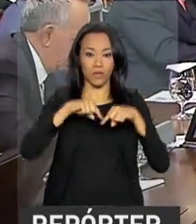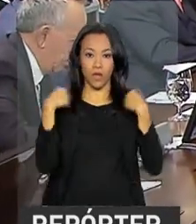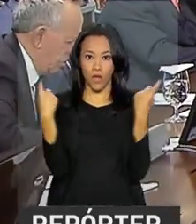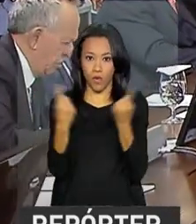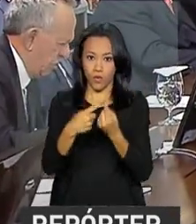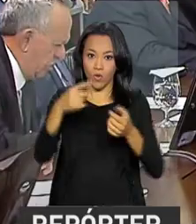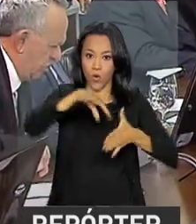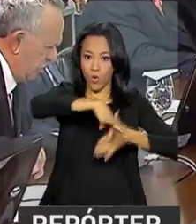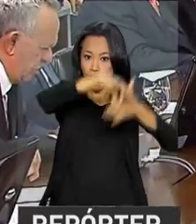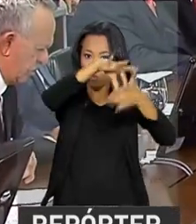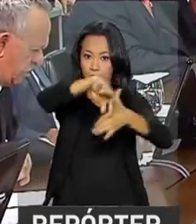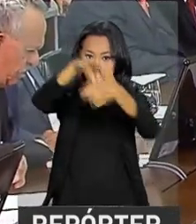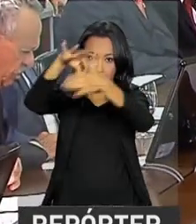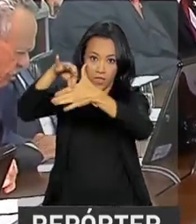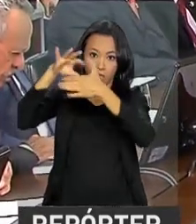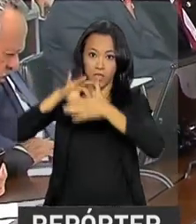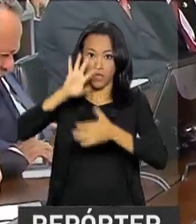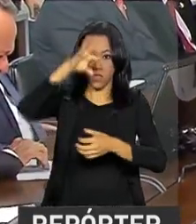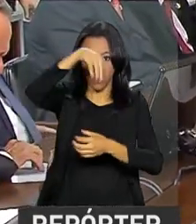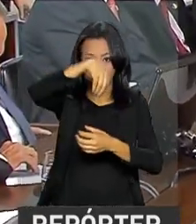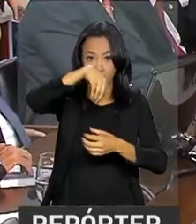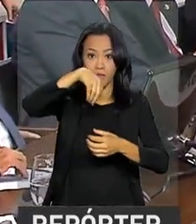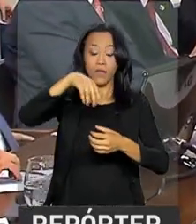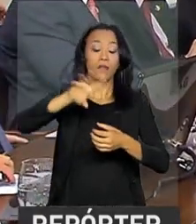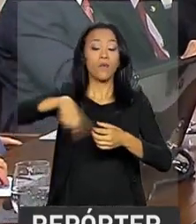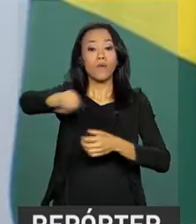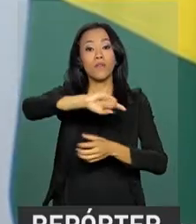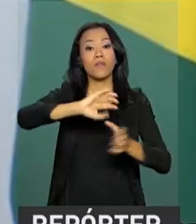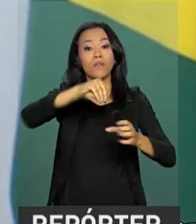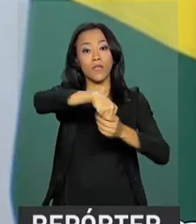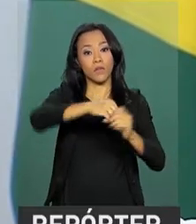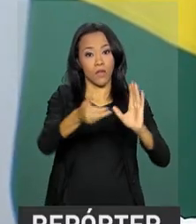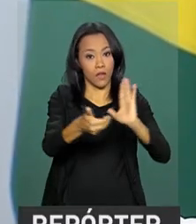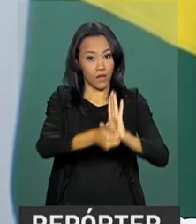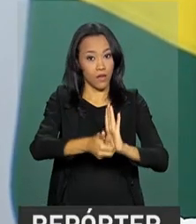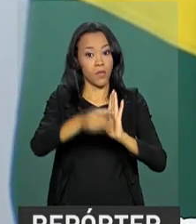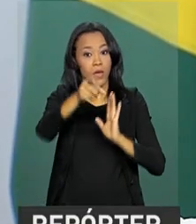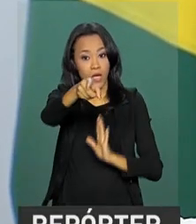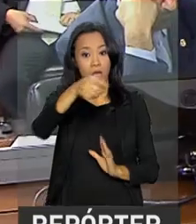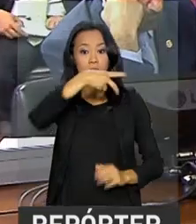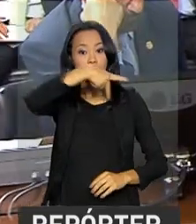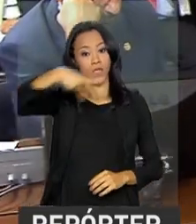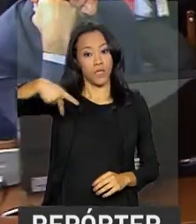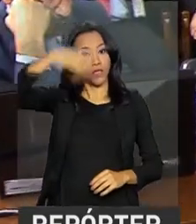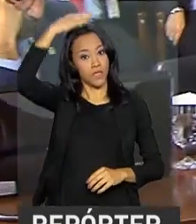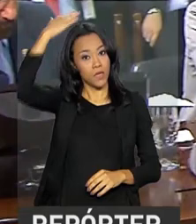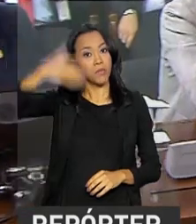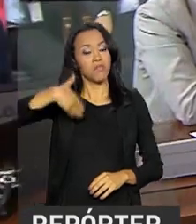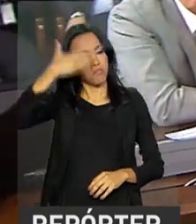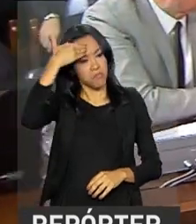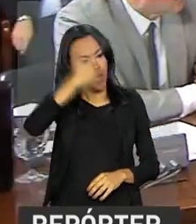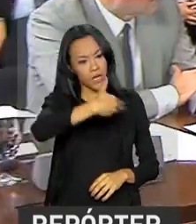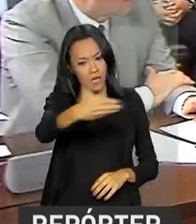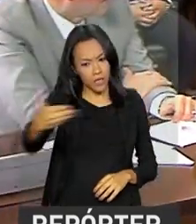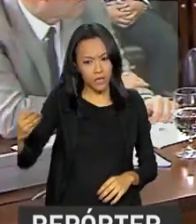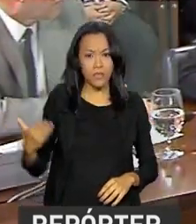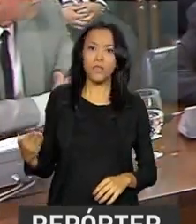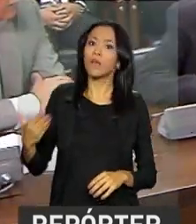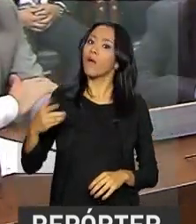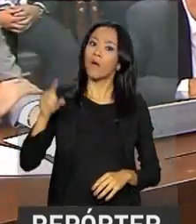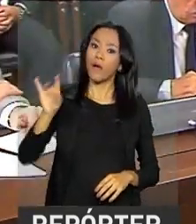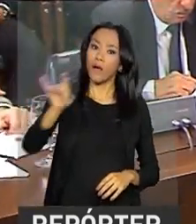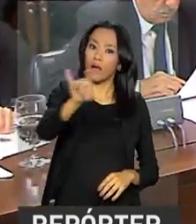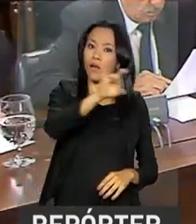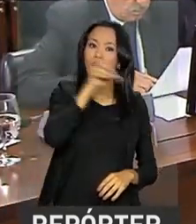líderes da base na câmara dos deputados na segunda-feira temer manifestou gratidão aos congressistas e ressaltou que